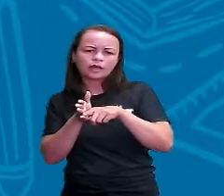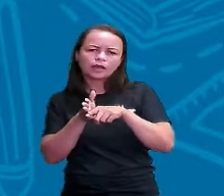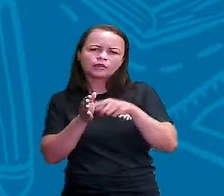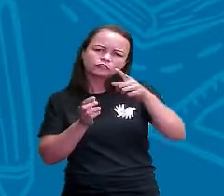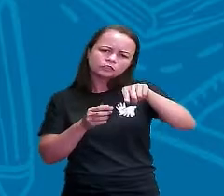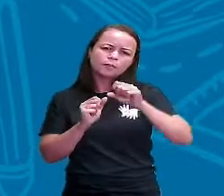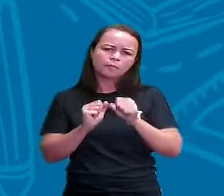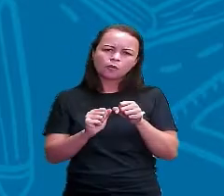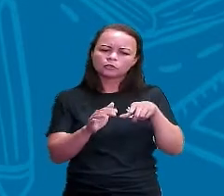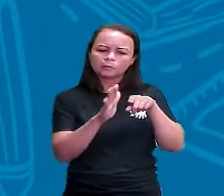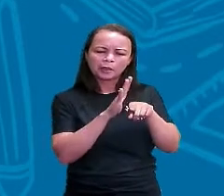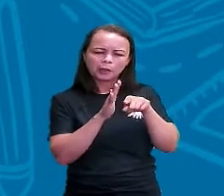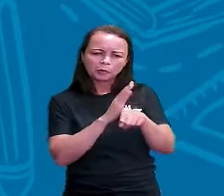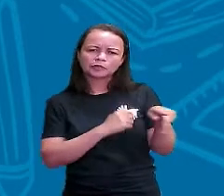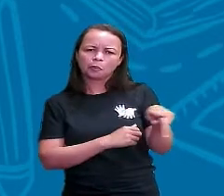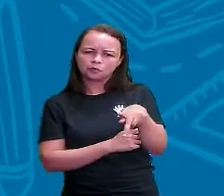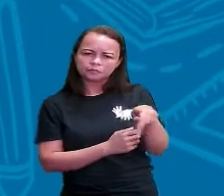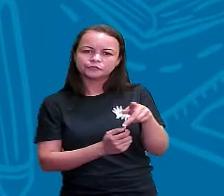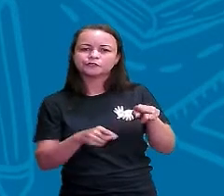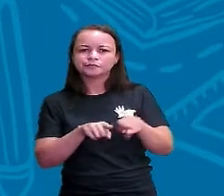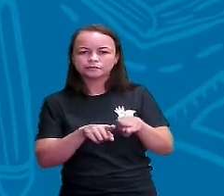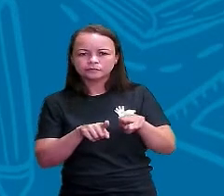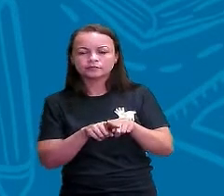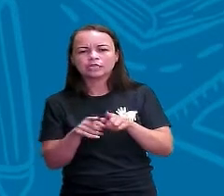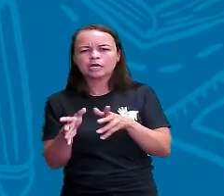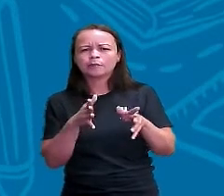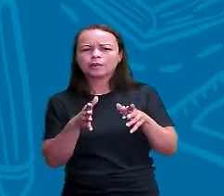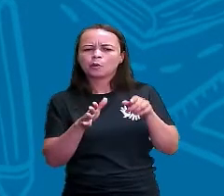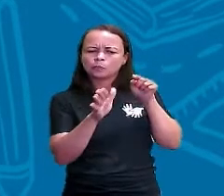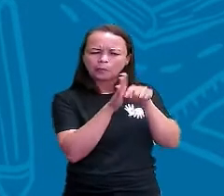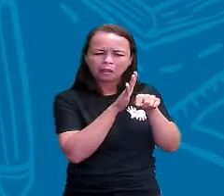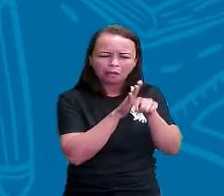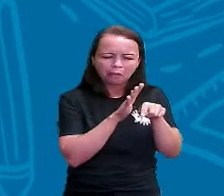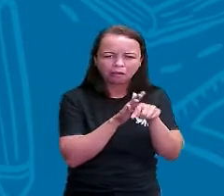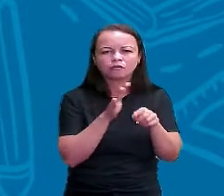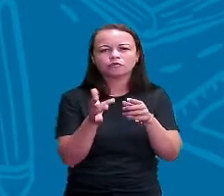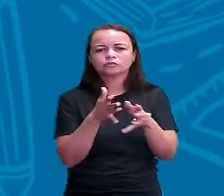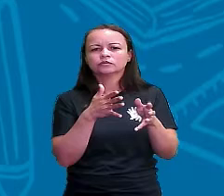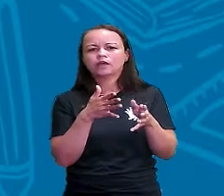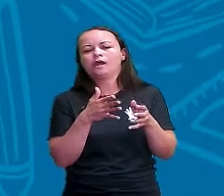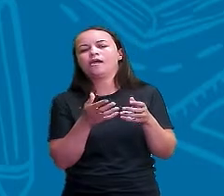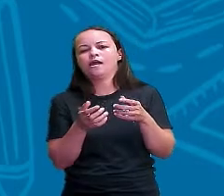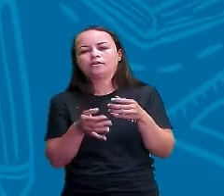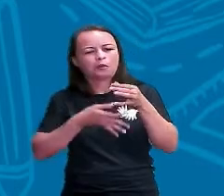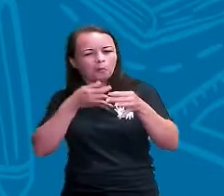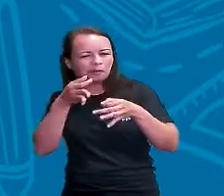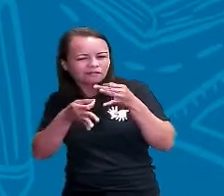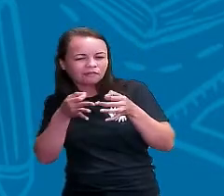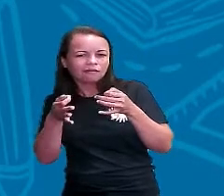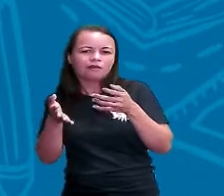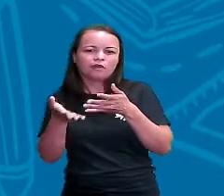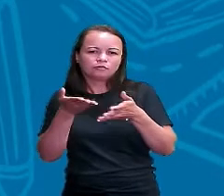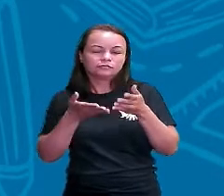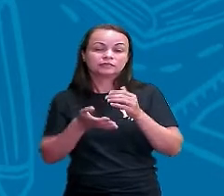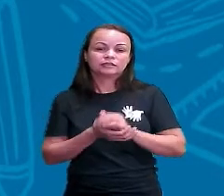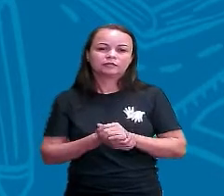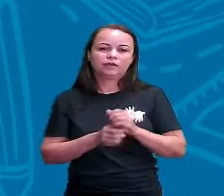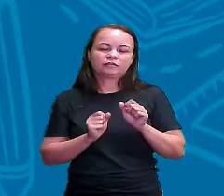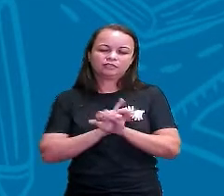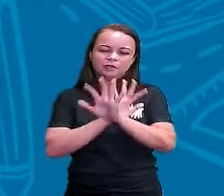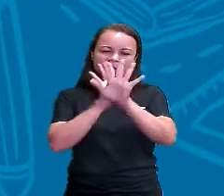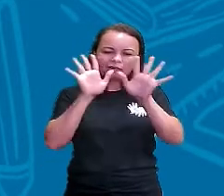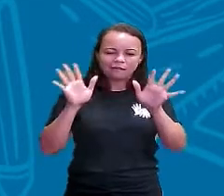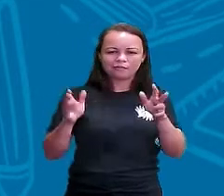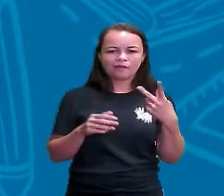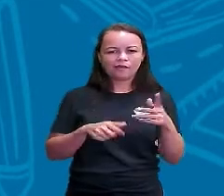pode interpelar, questionar e fazer conjecturas que vão o quê? Abrilhantar esse momento, para que você possa aprender